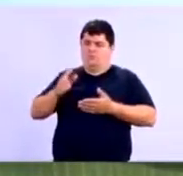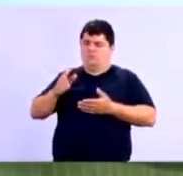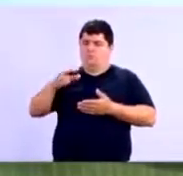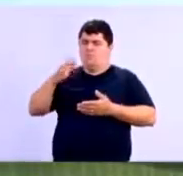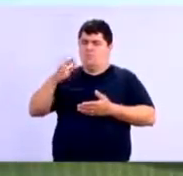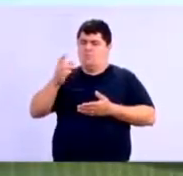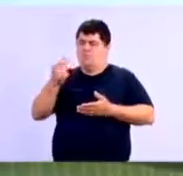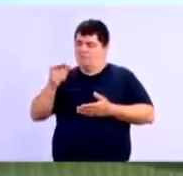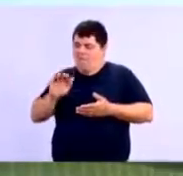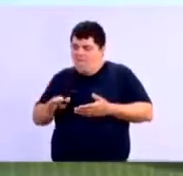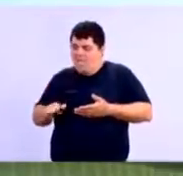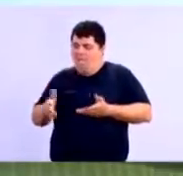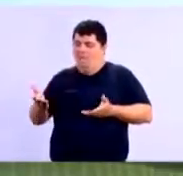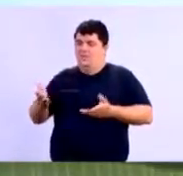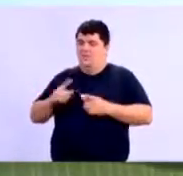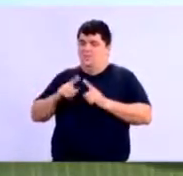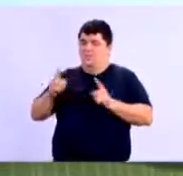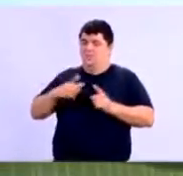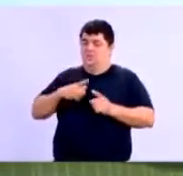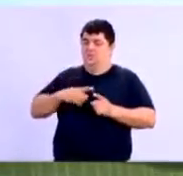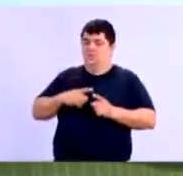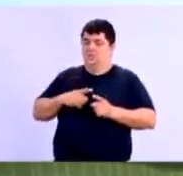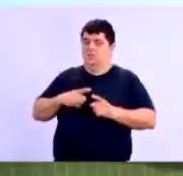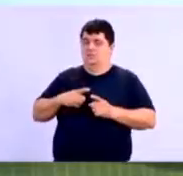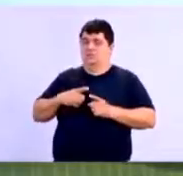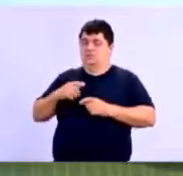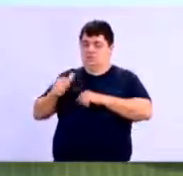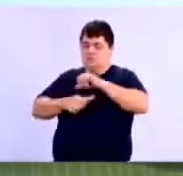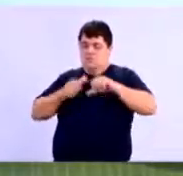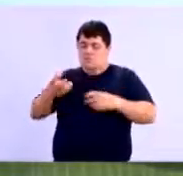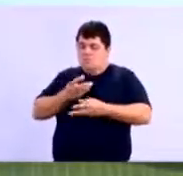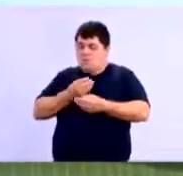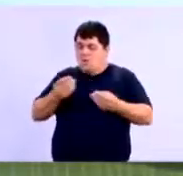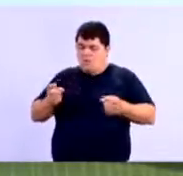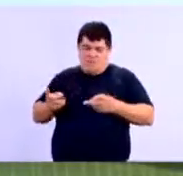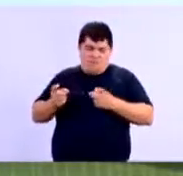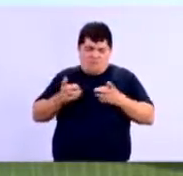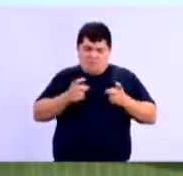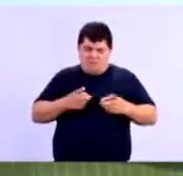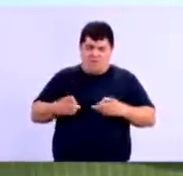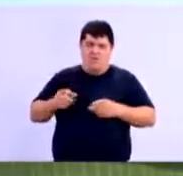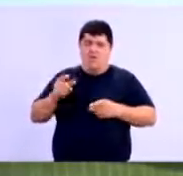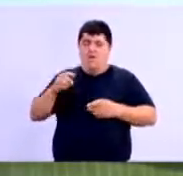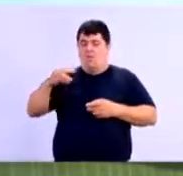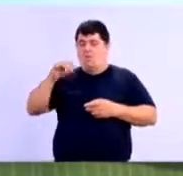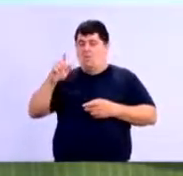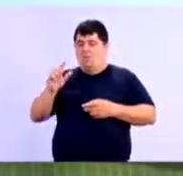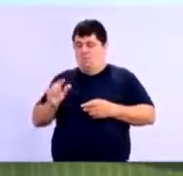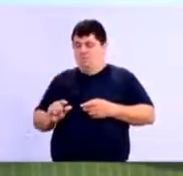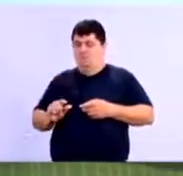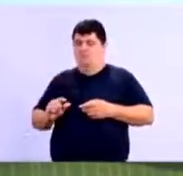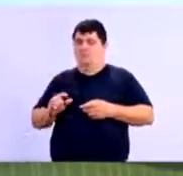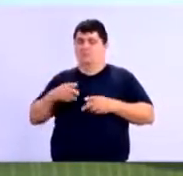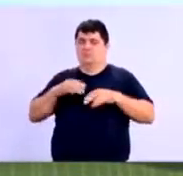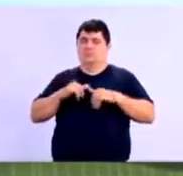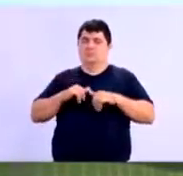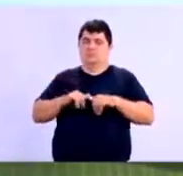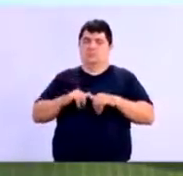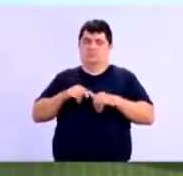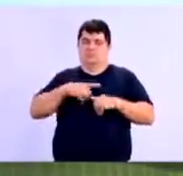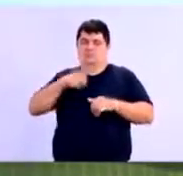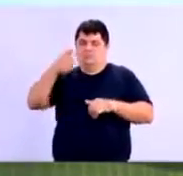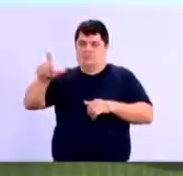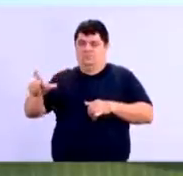Você sabe que o lucro do mercado é pequeno. Mas por quê? Porque ele gira bastante, ele vende muito. E aí no mercado ainda tem um outro fator. É aquele